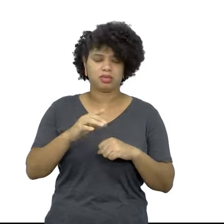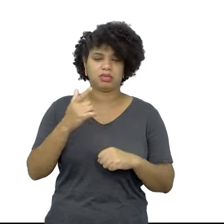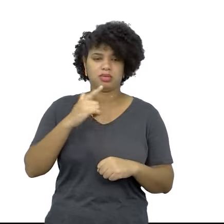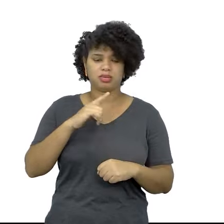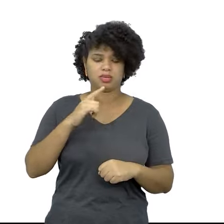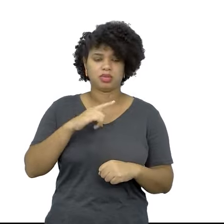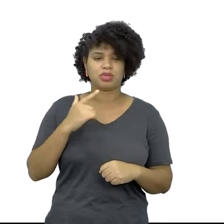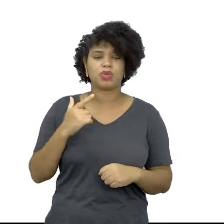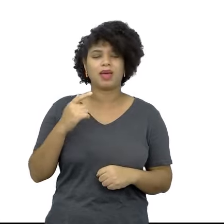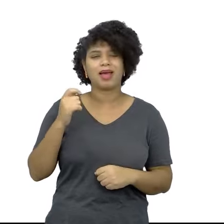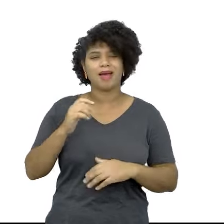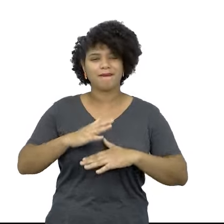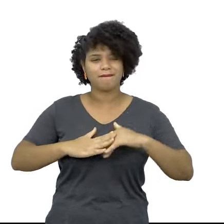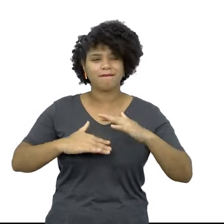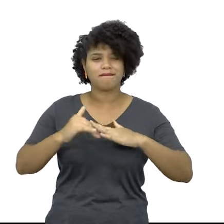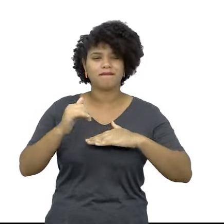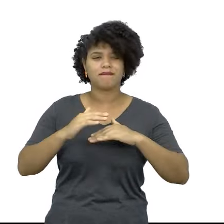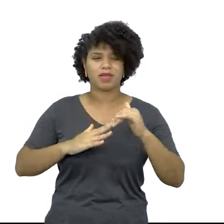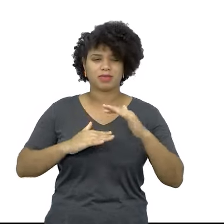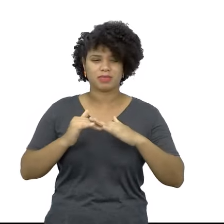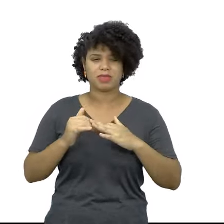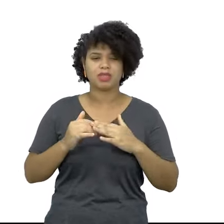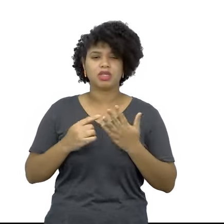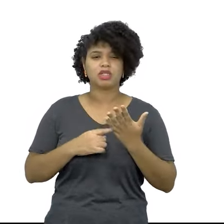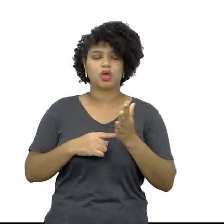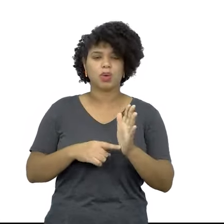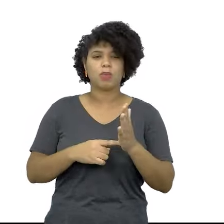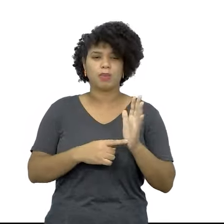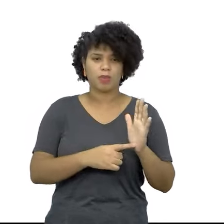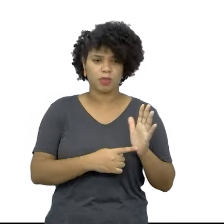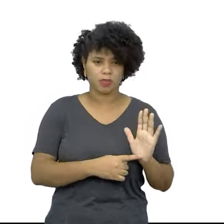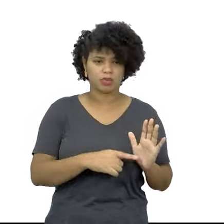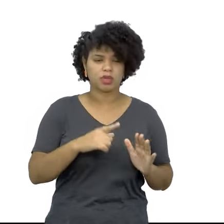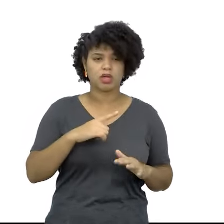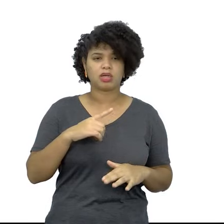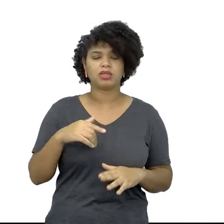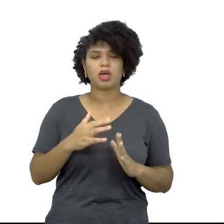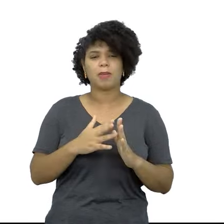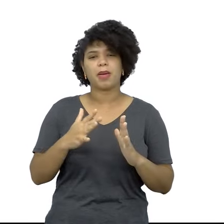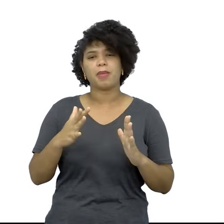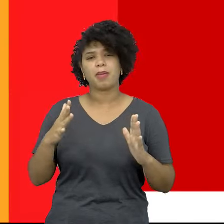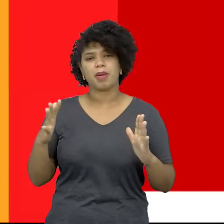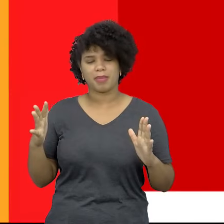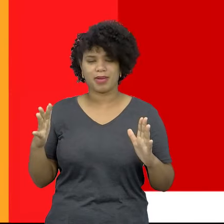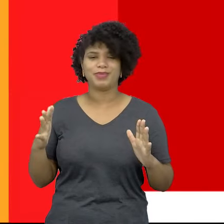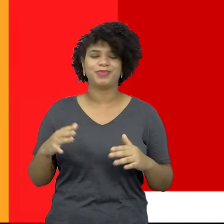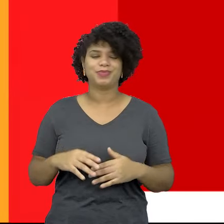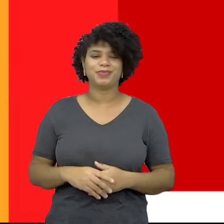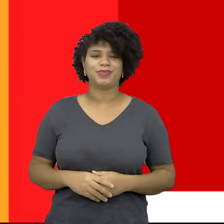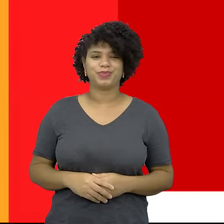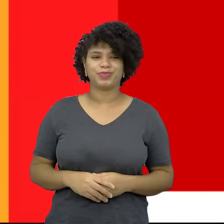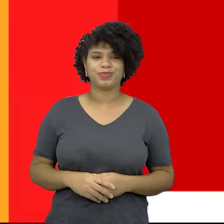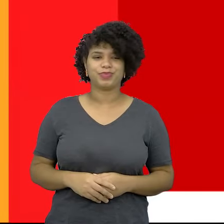a construção das habilidades que estão postas ao longo de todo o trabalho, né?